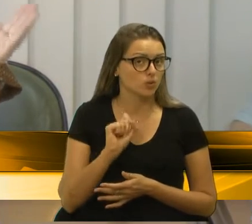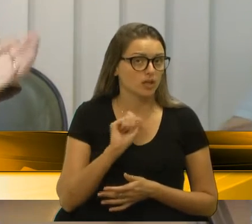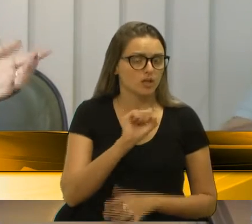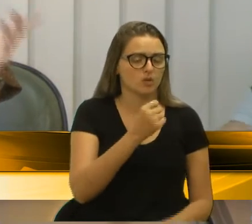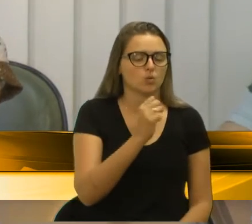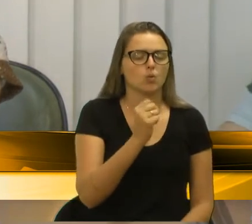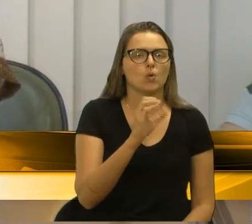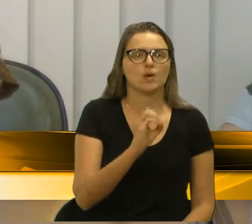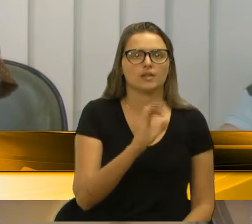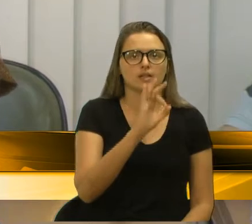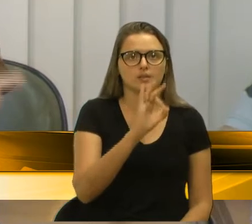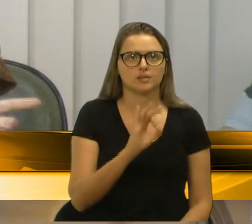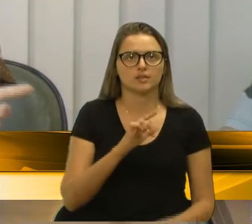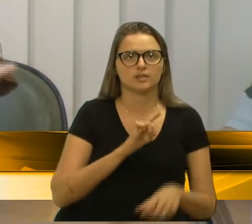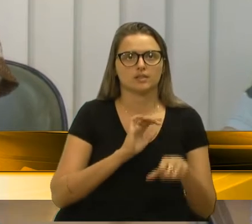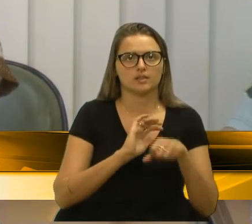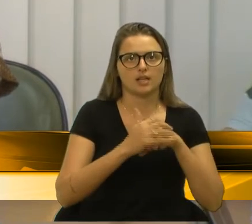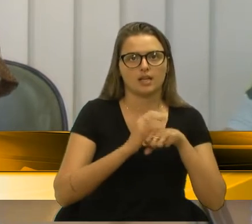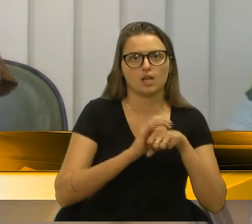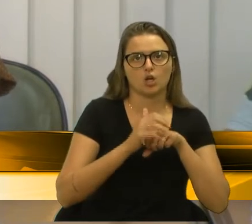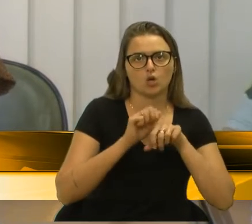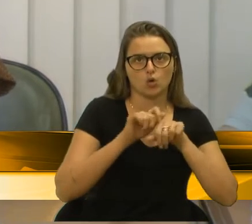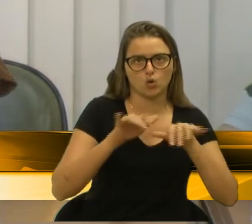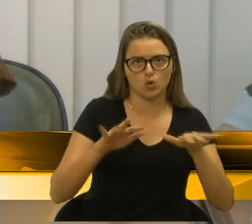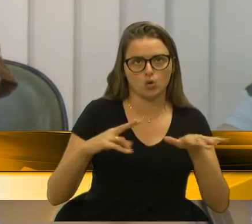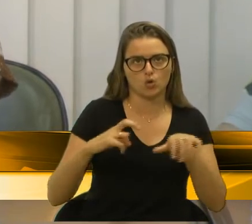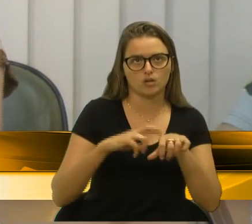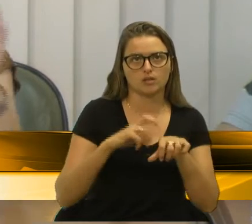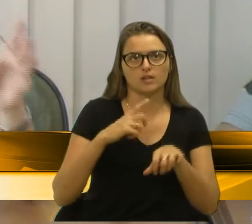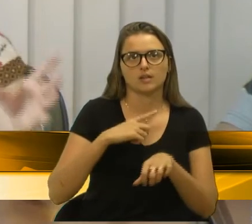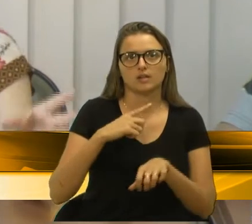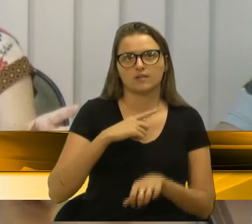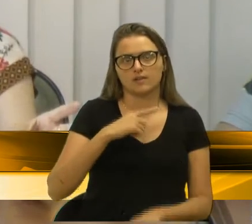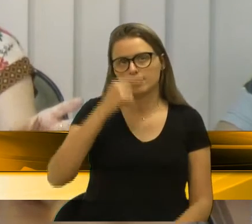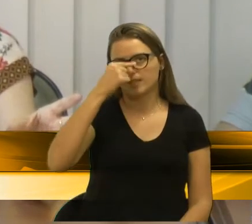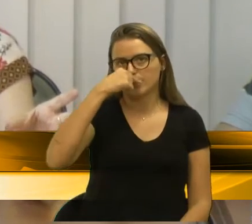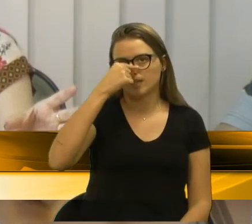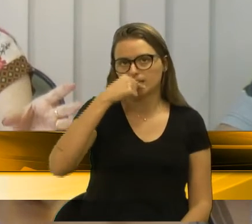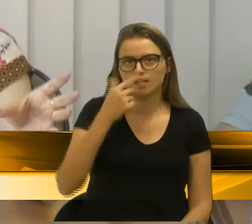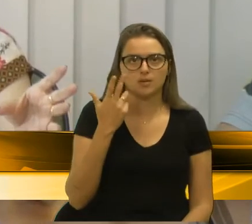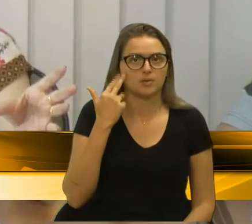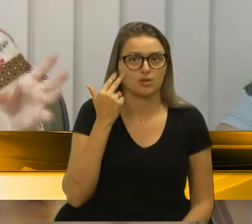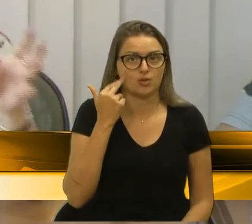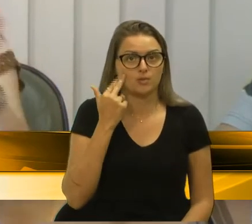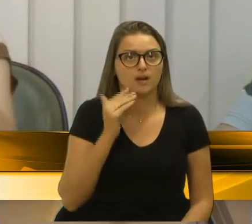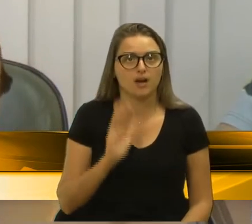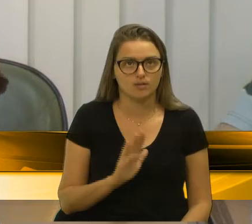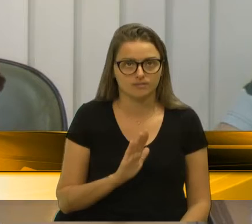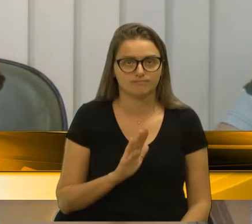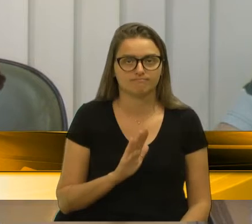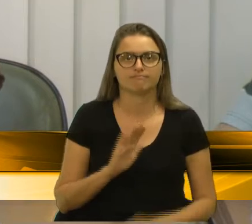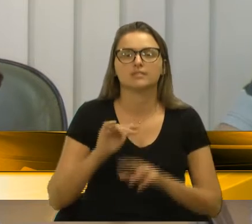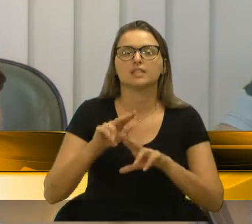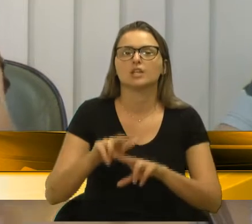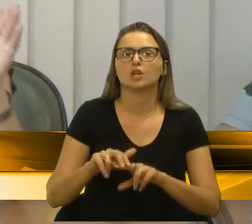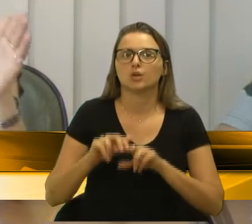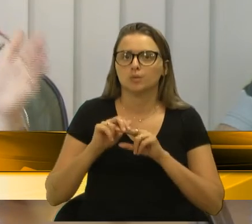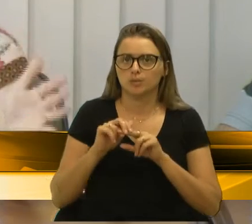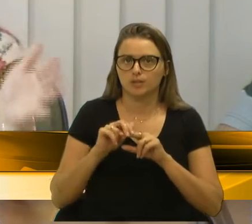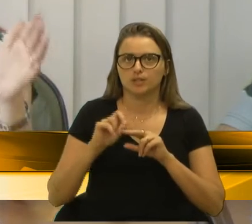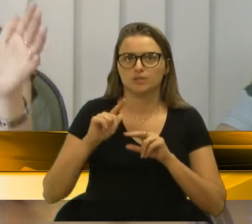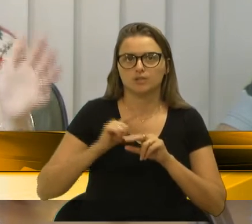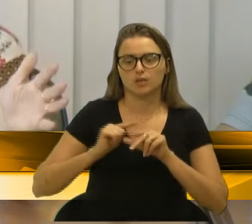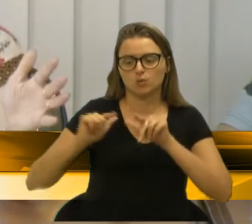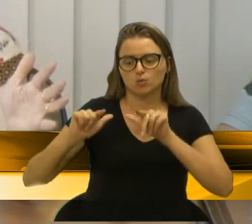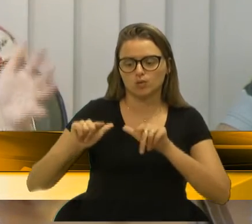pessoas com coronavírus vão ter resfriado comum. tá? Então, por isso, o local